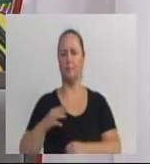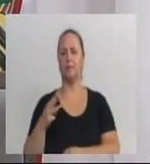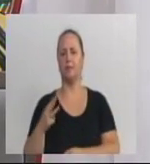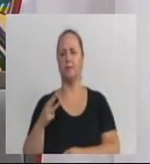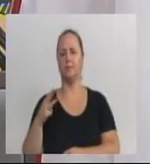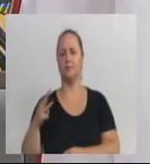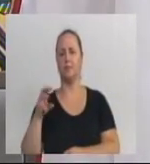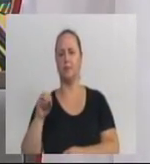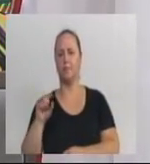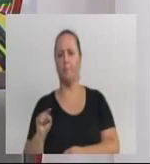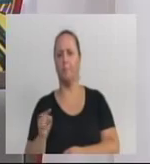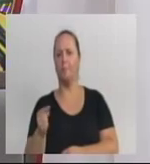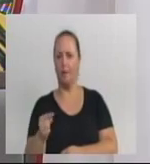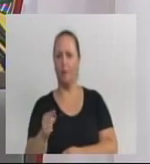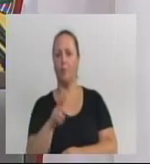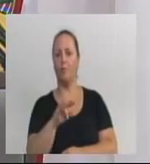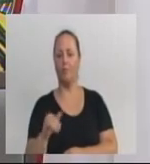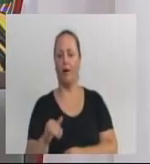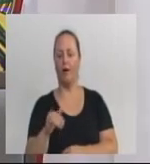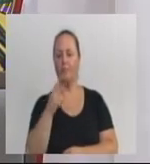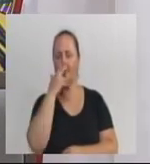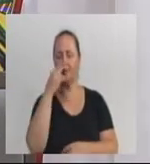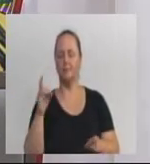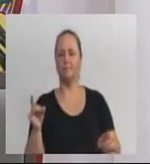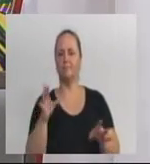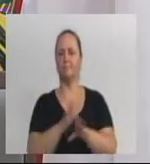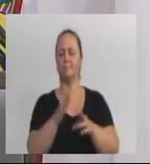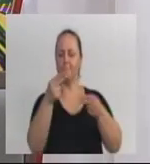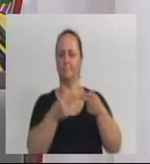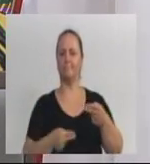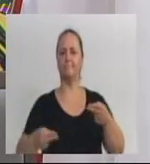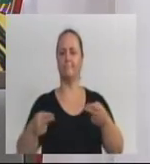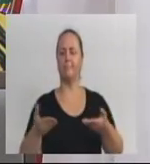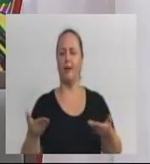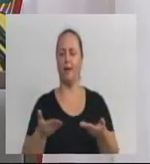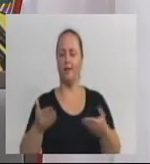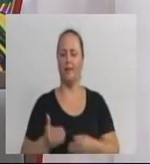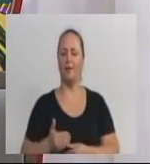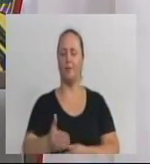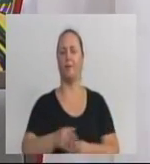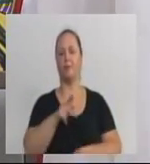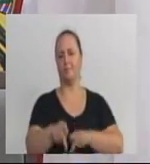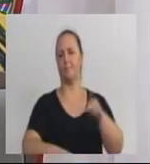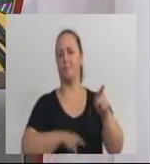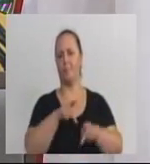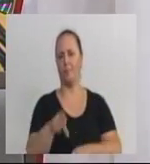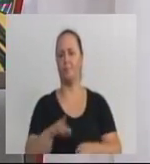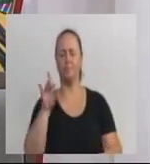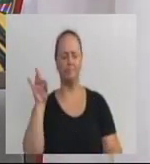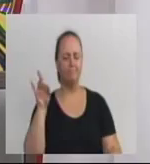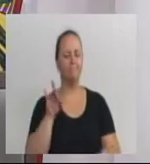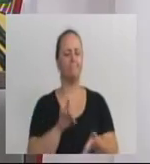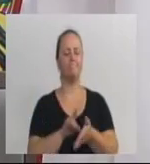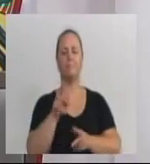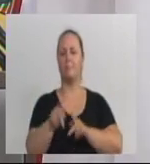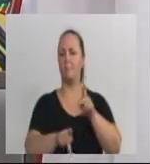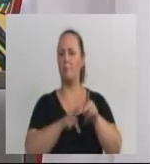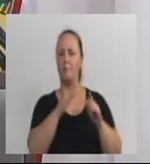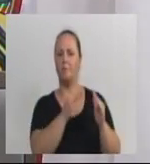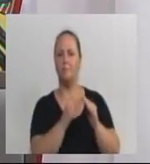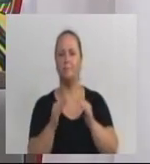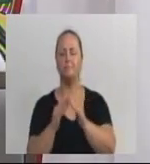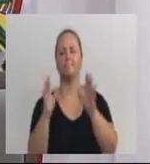R$ 330 mil, vai ser entregue à população e eles estão certamente muito felizes com